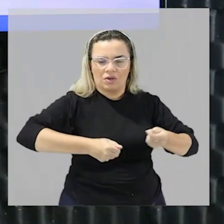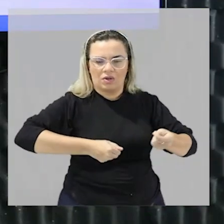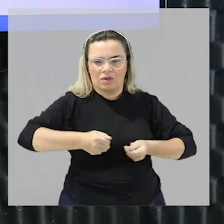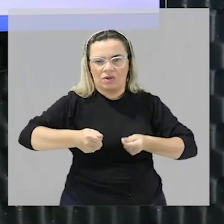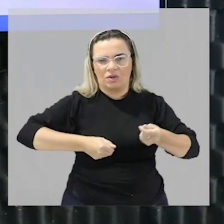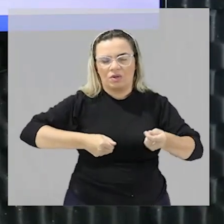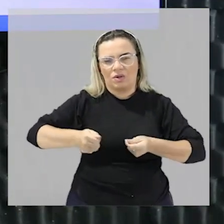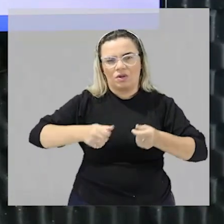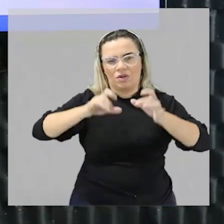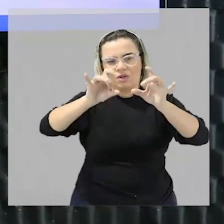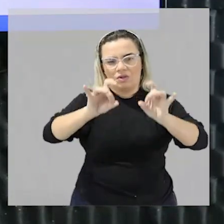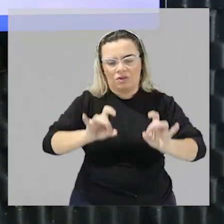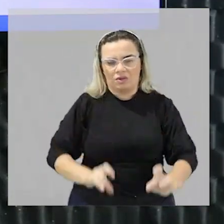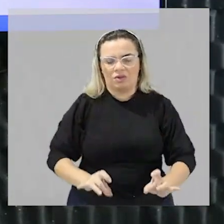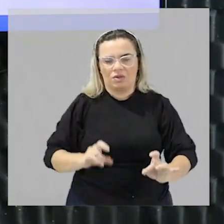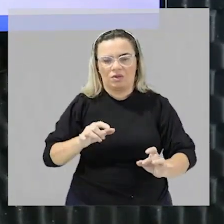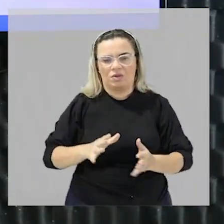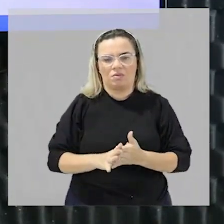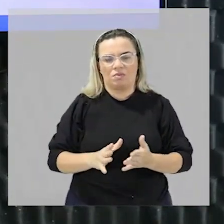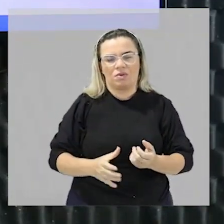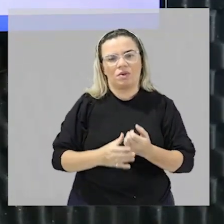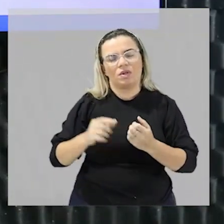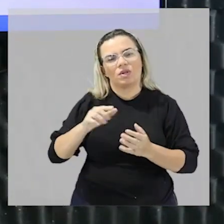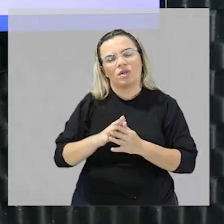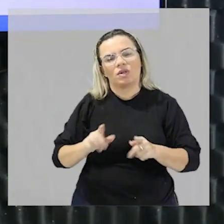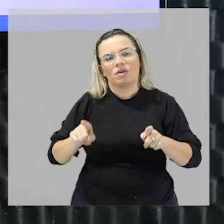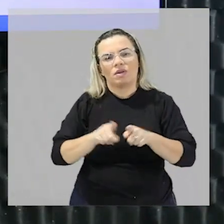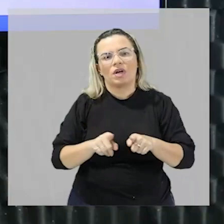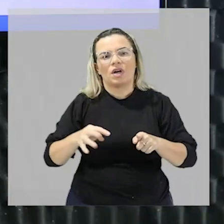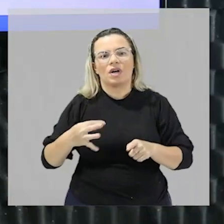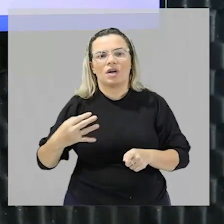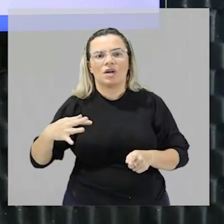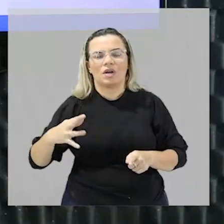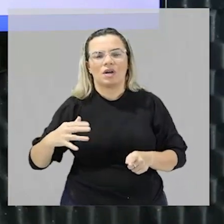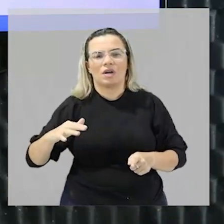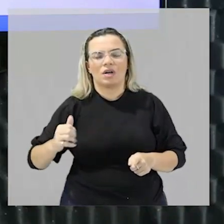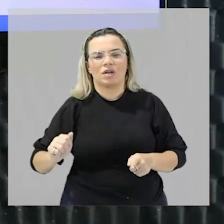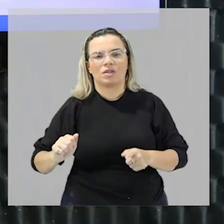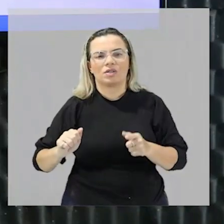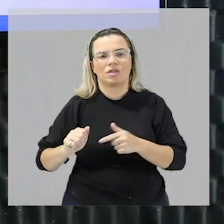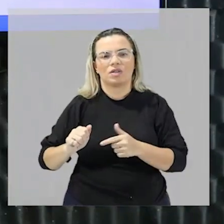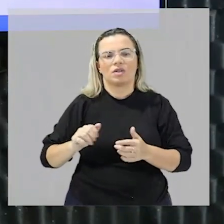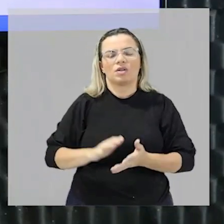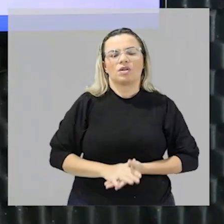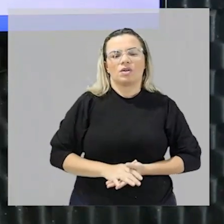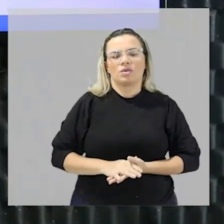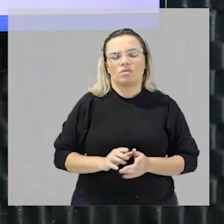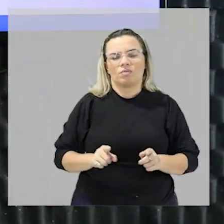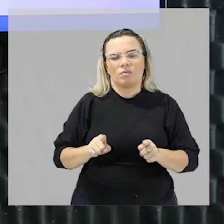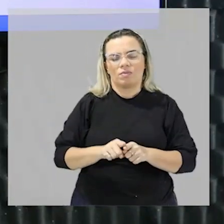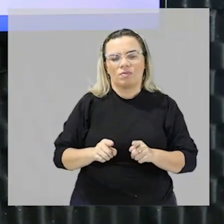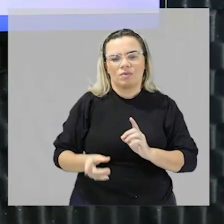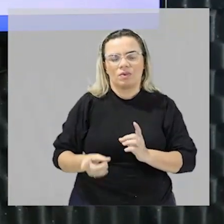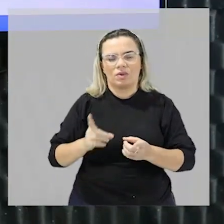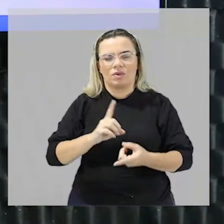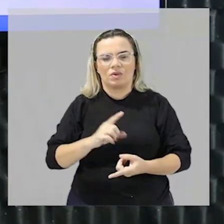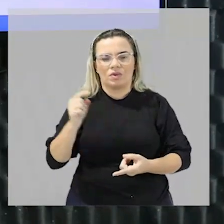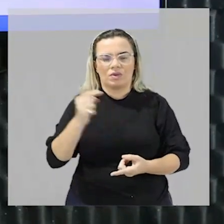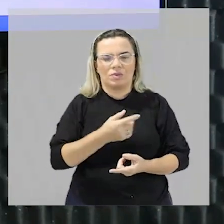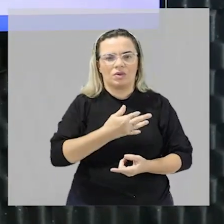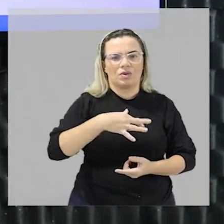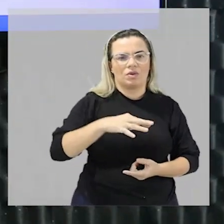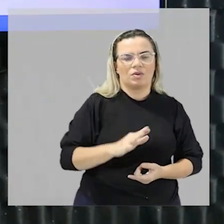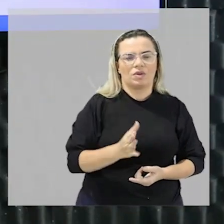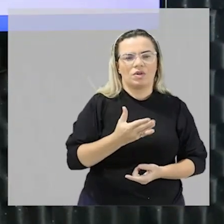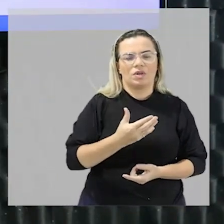atribuição exclusiva dele, isso sinaliza a tirania, até os seus opositores, como Frei Caneca lá na